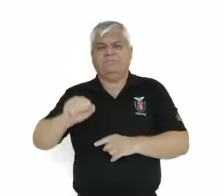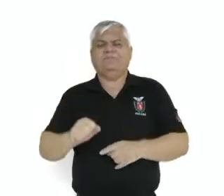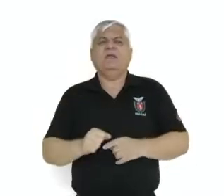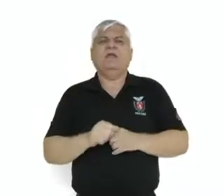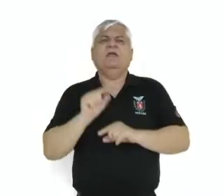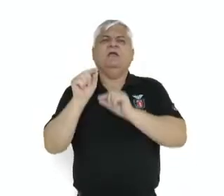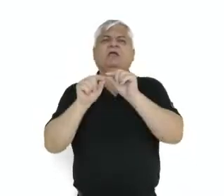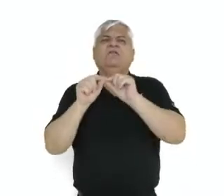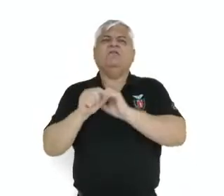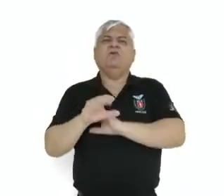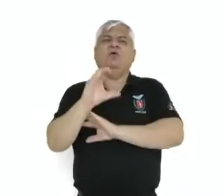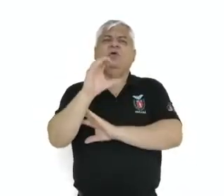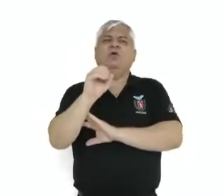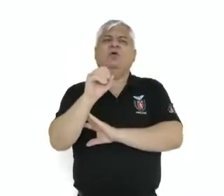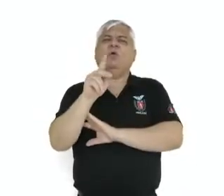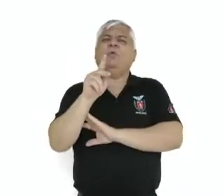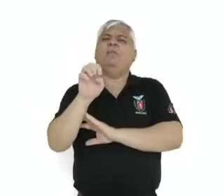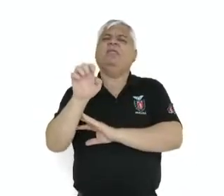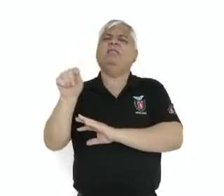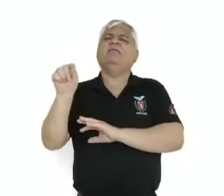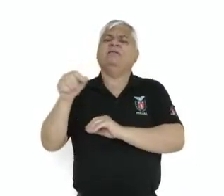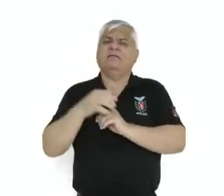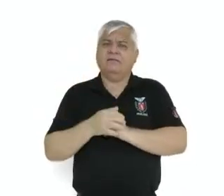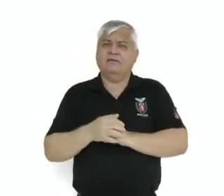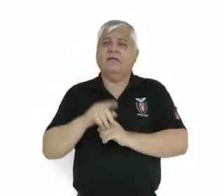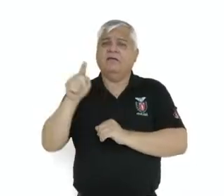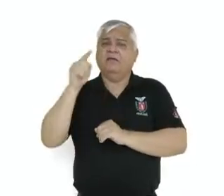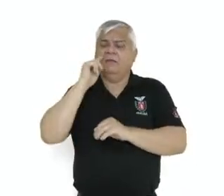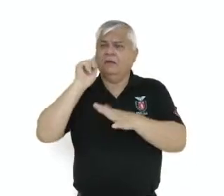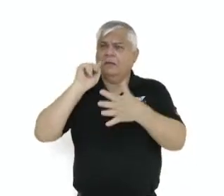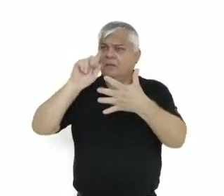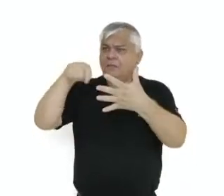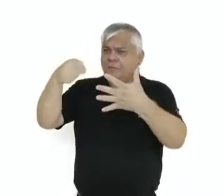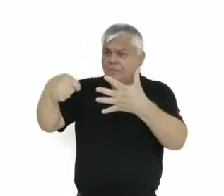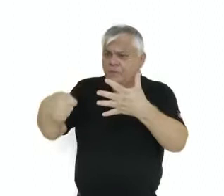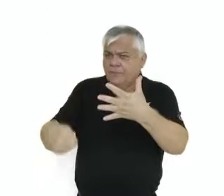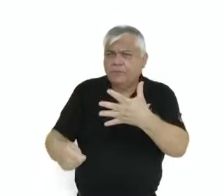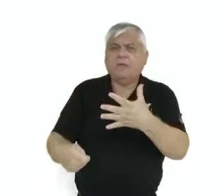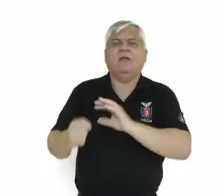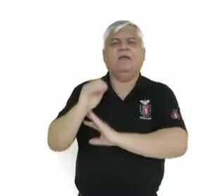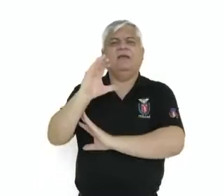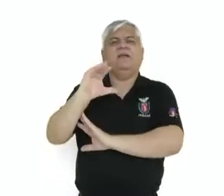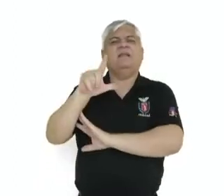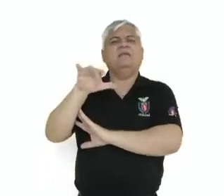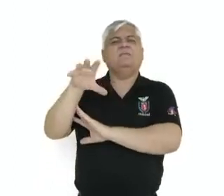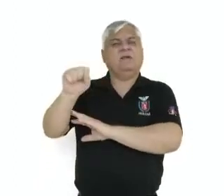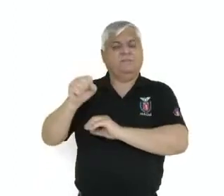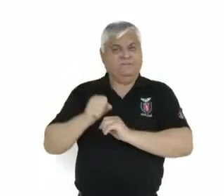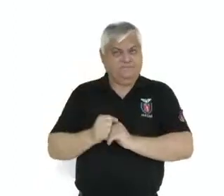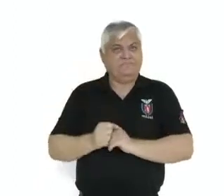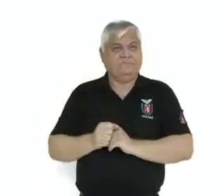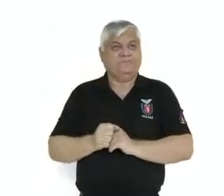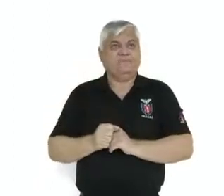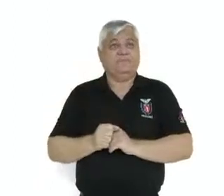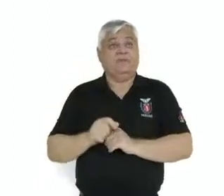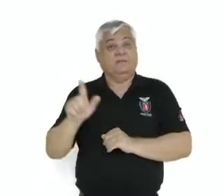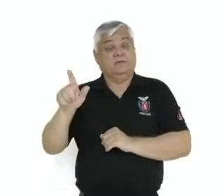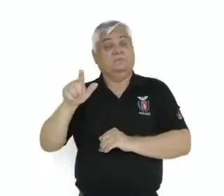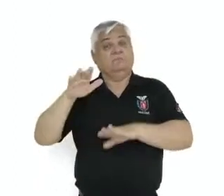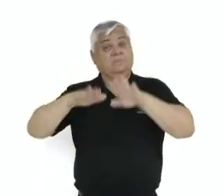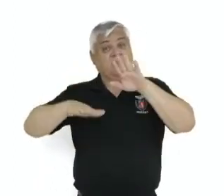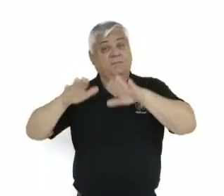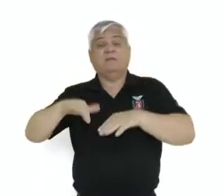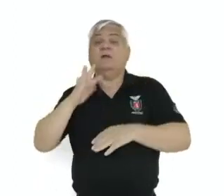um pesquisador que desenvolveu uma classificação dos tipos climáticos. Então ele traz para nós ali, de acordo com